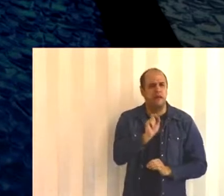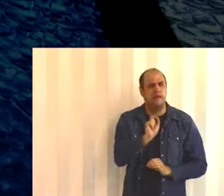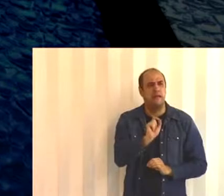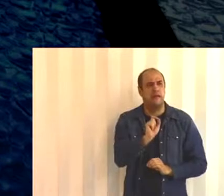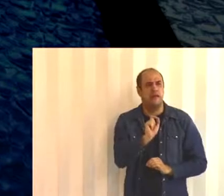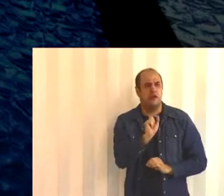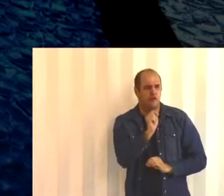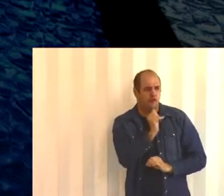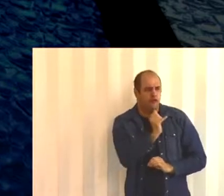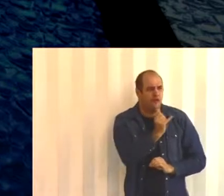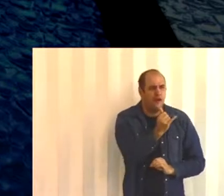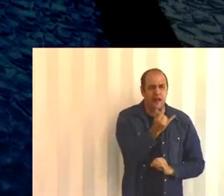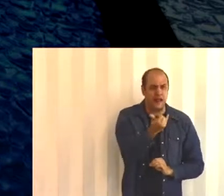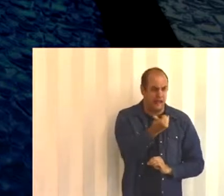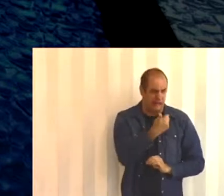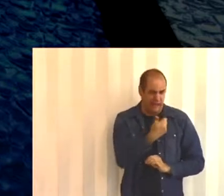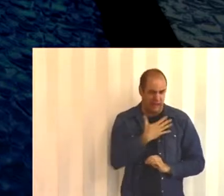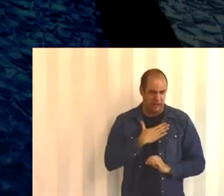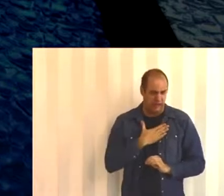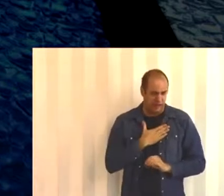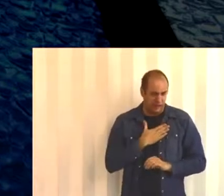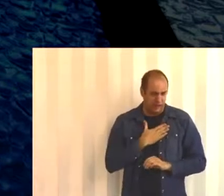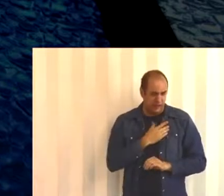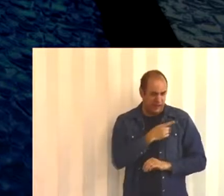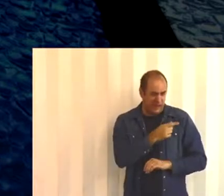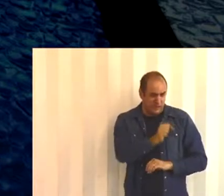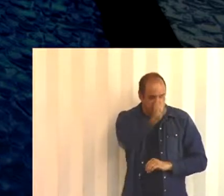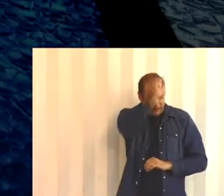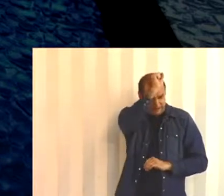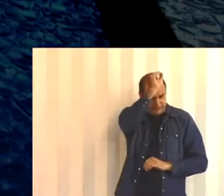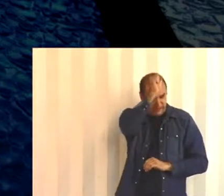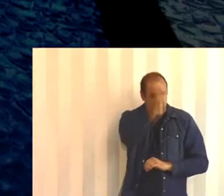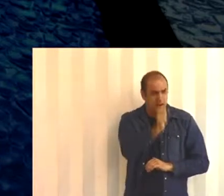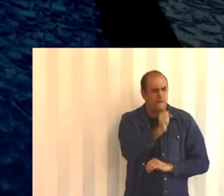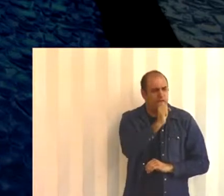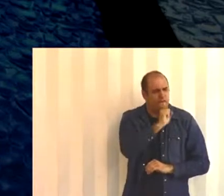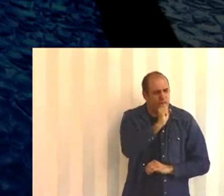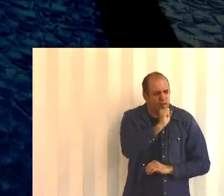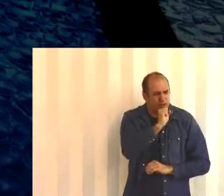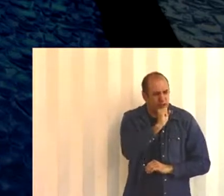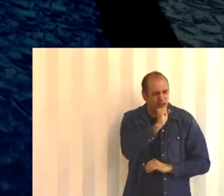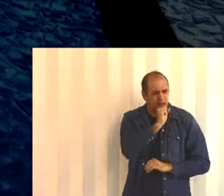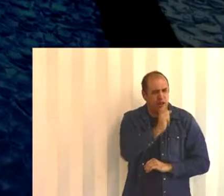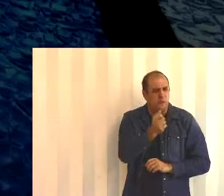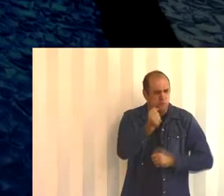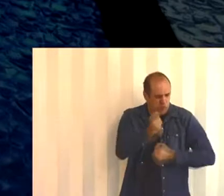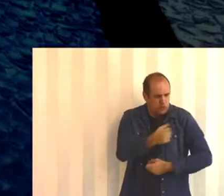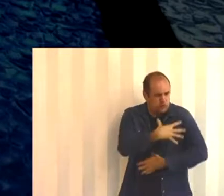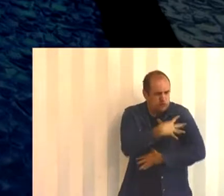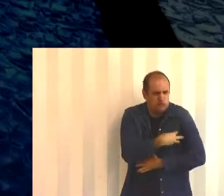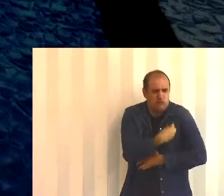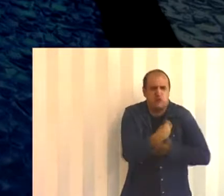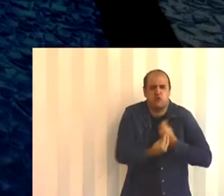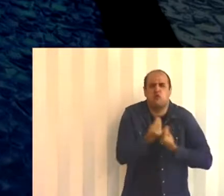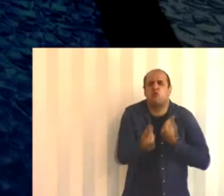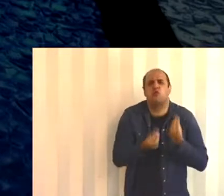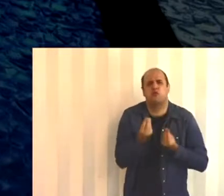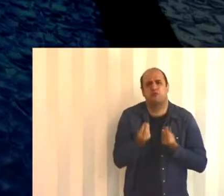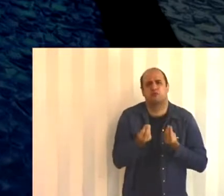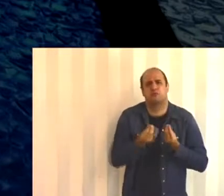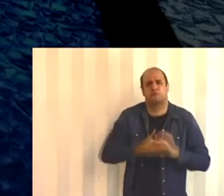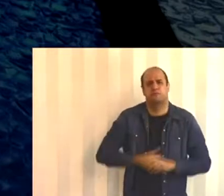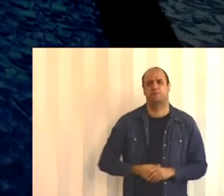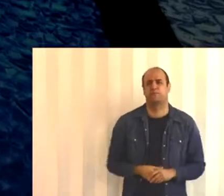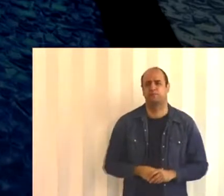que Sara amamentaria um filho, pois na sua velhice lhe dei um filho. Começando com as nossas crianças,